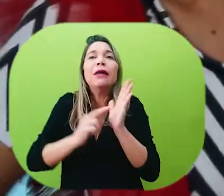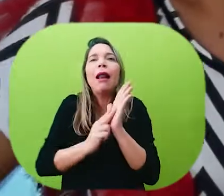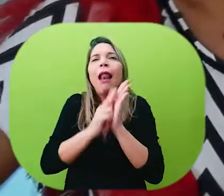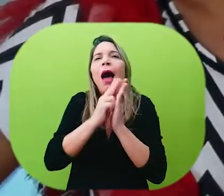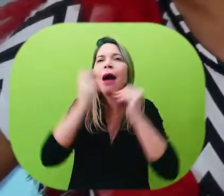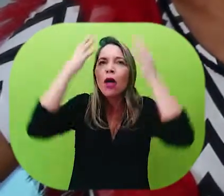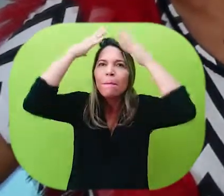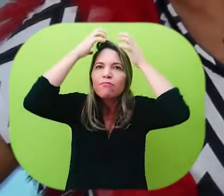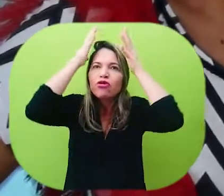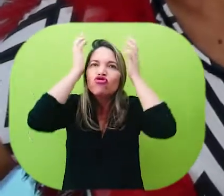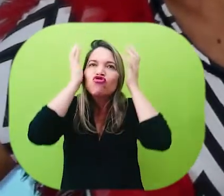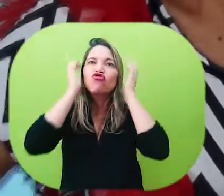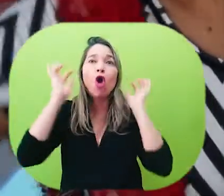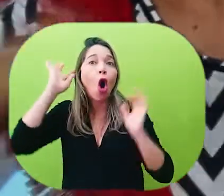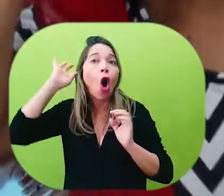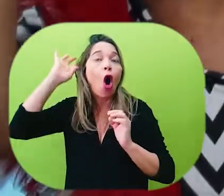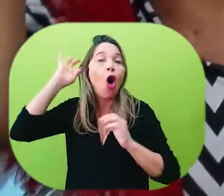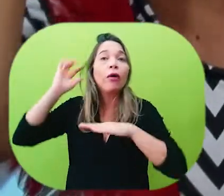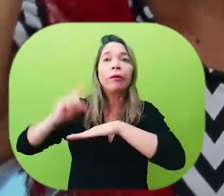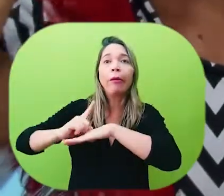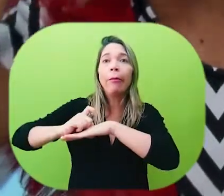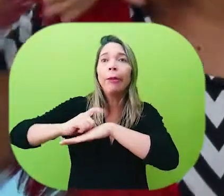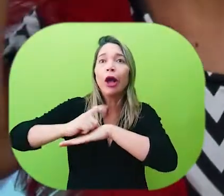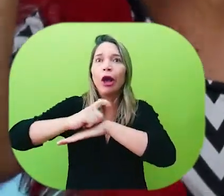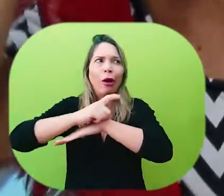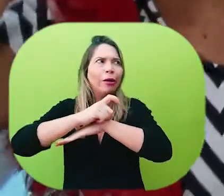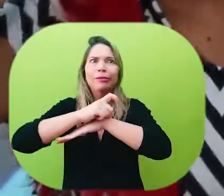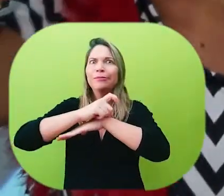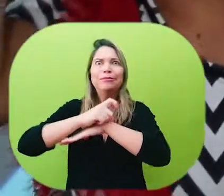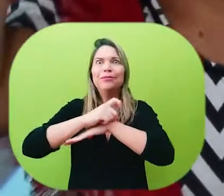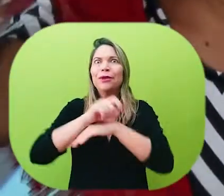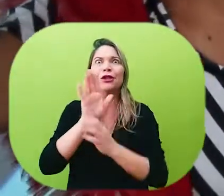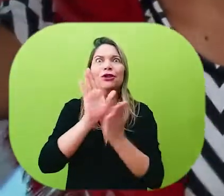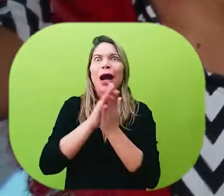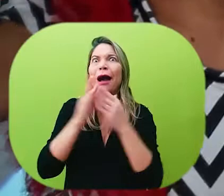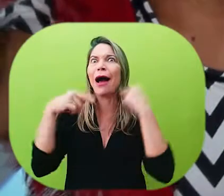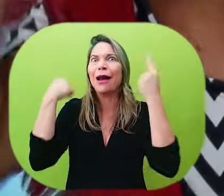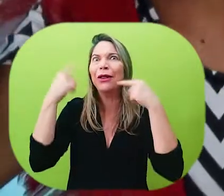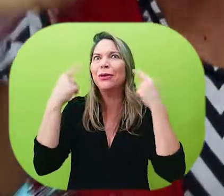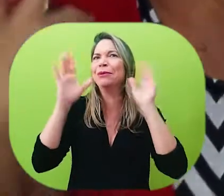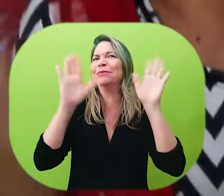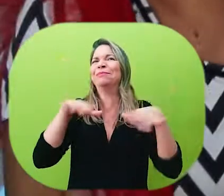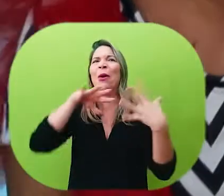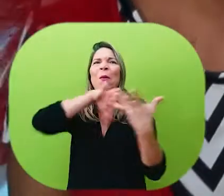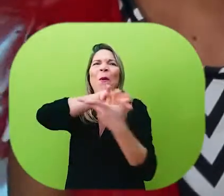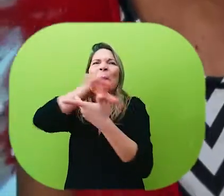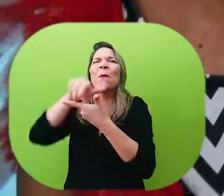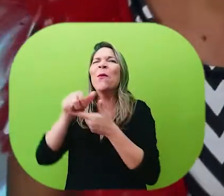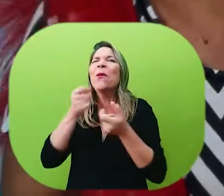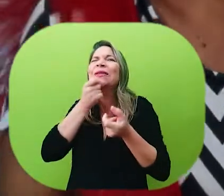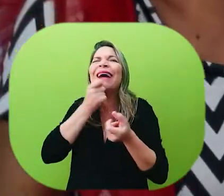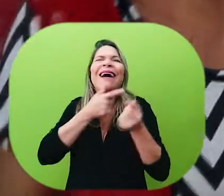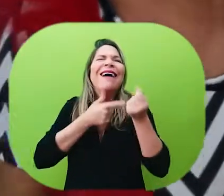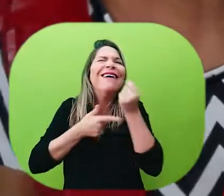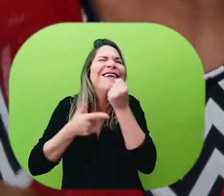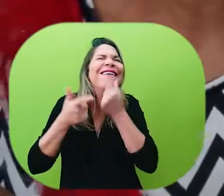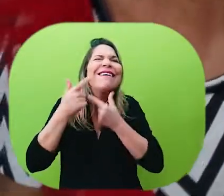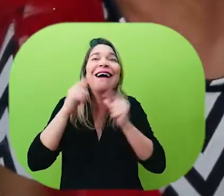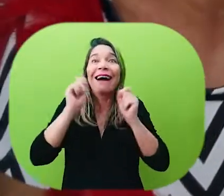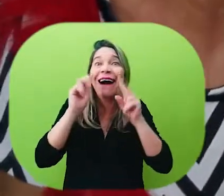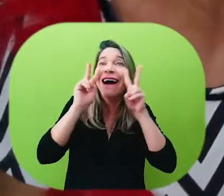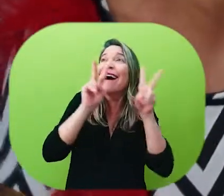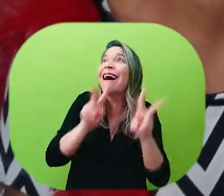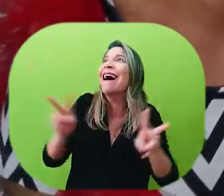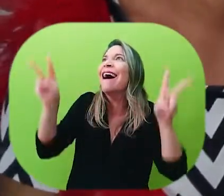peixe-espada, lagarto de peruca, orelha de minhoca, jacaré, lelé da cuca. Este mundo é engraçado, é só olhar com